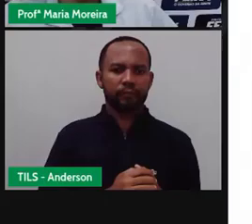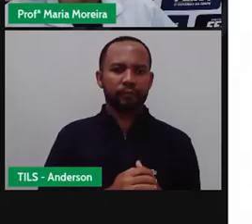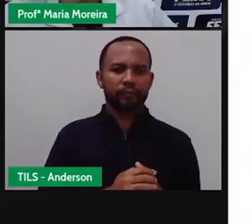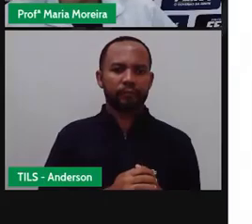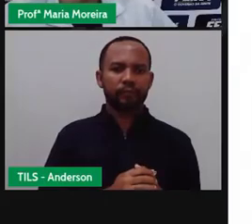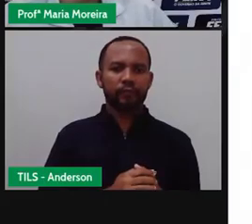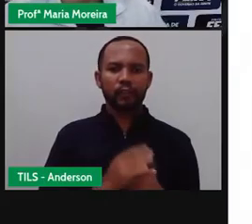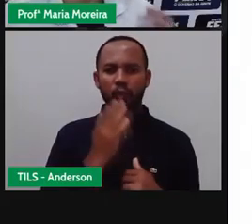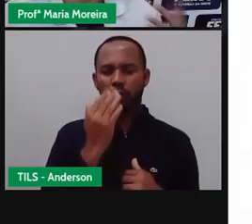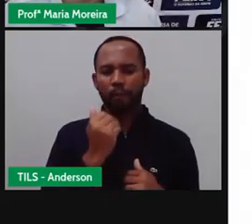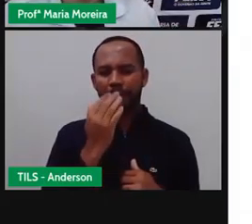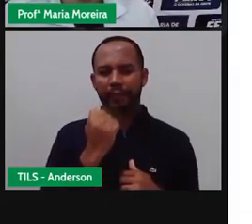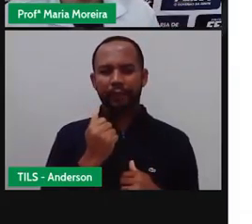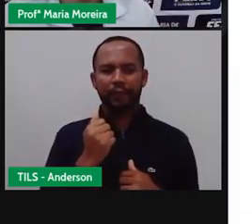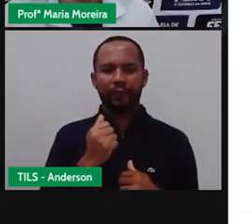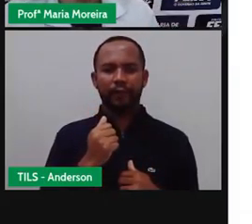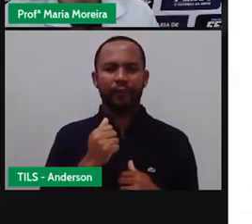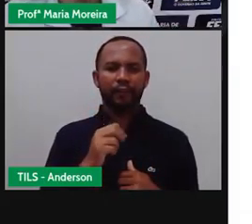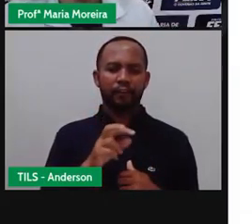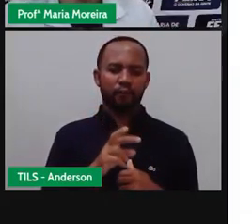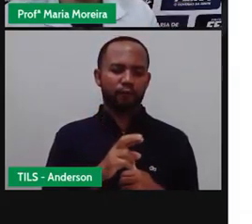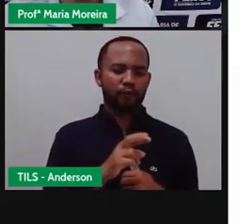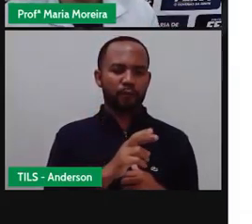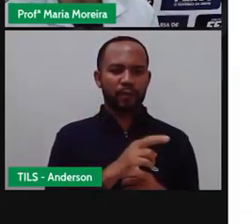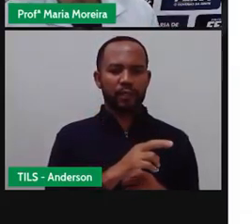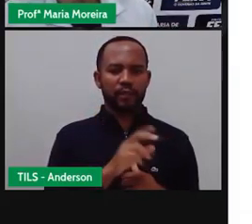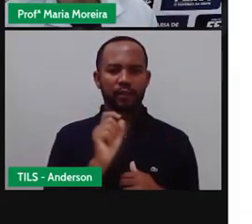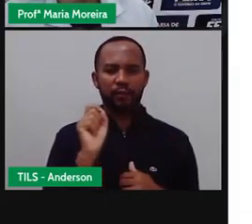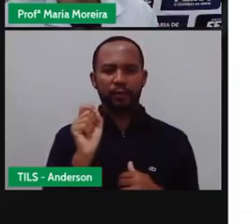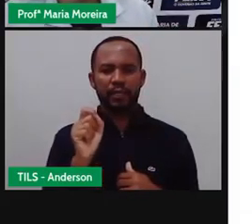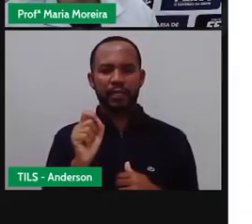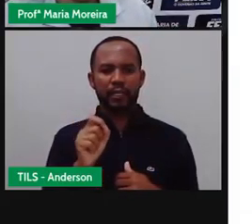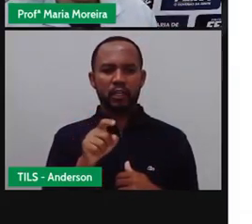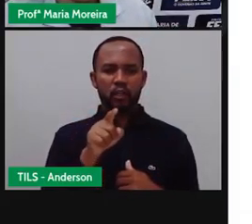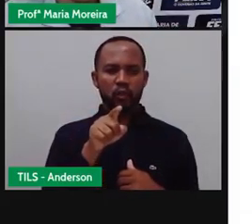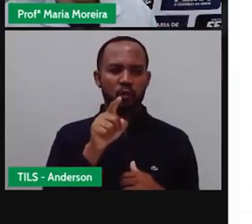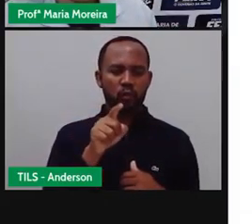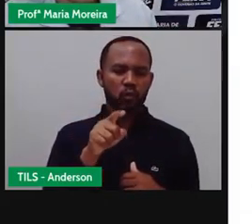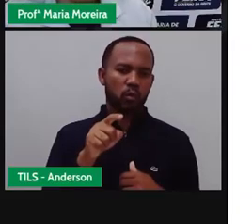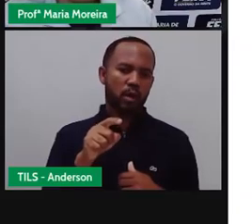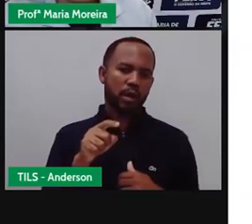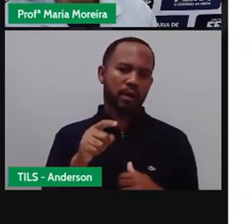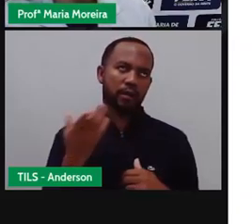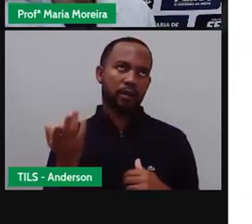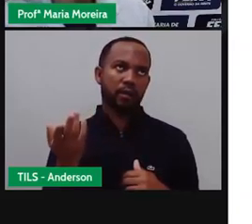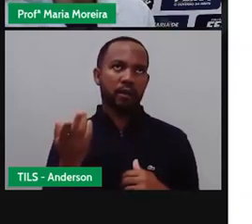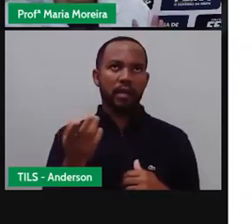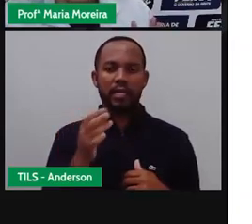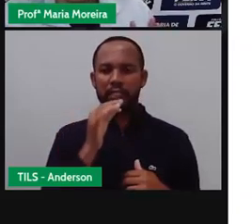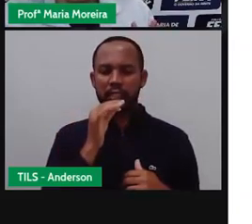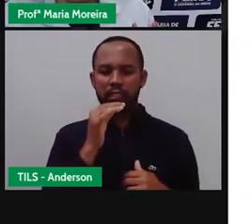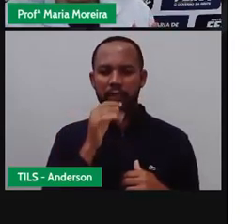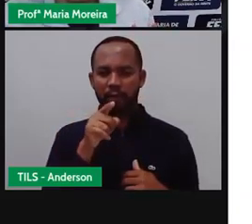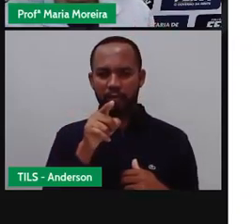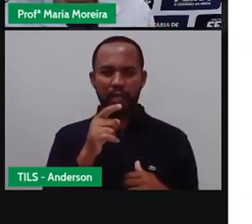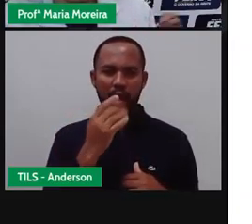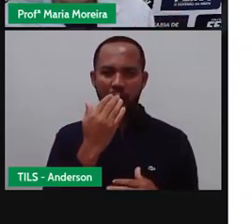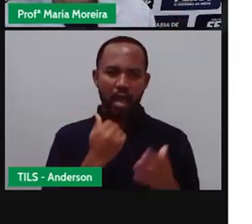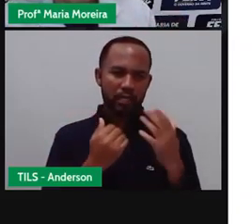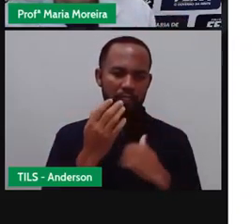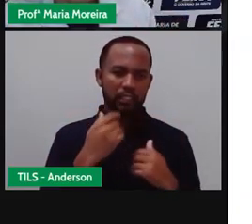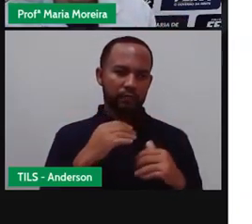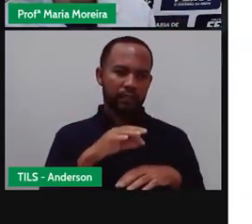a alimentação das formigas dependerá o quê? Da sua espécie, tá? Algumas são carnívoras, né?